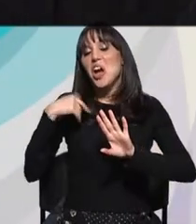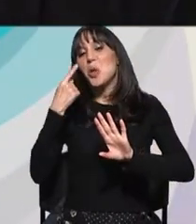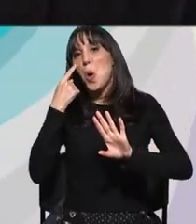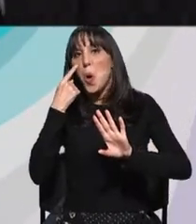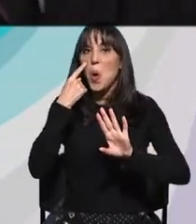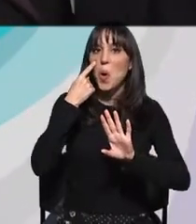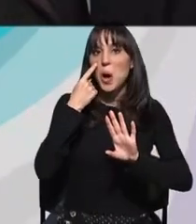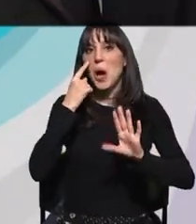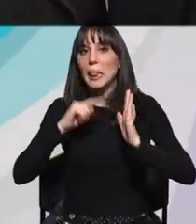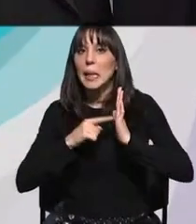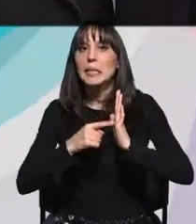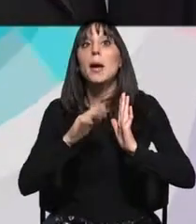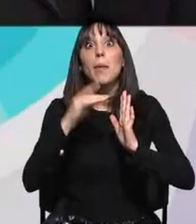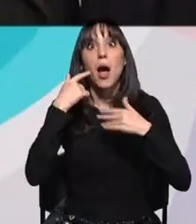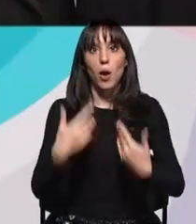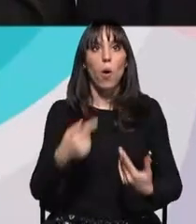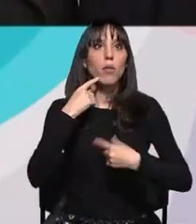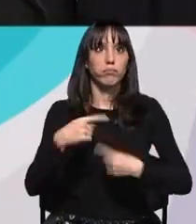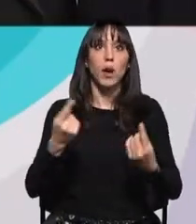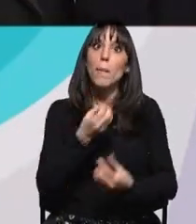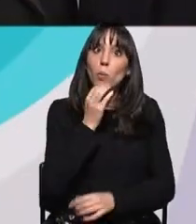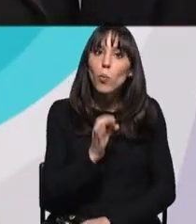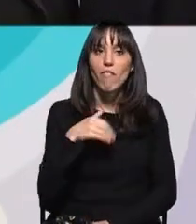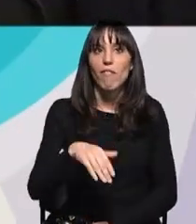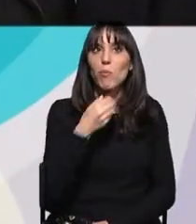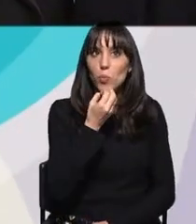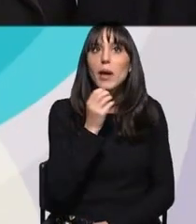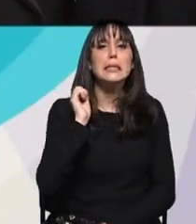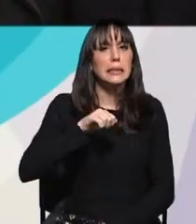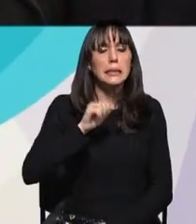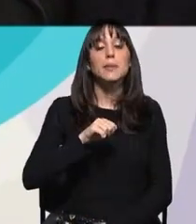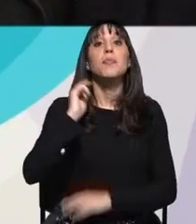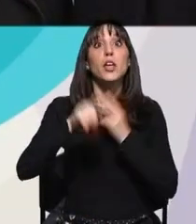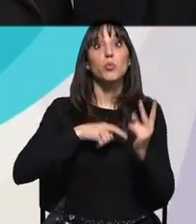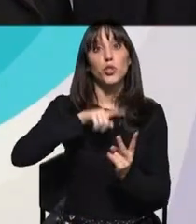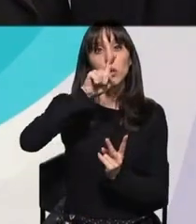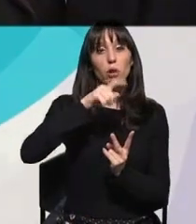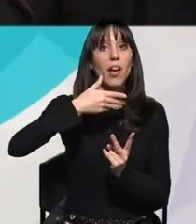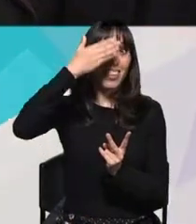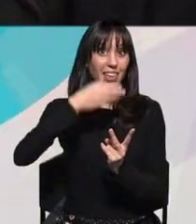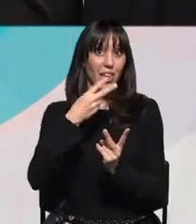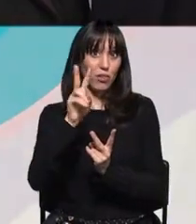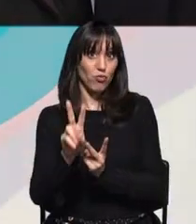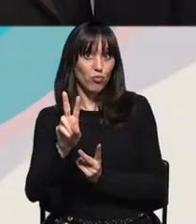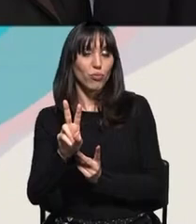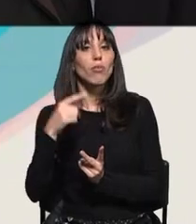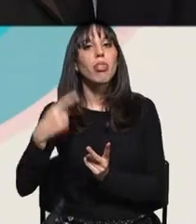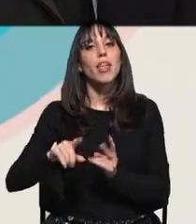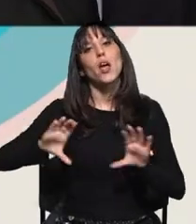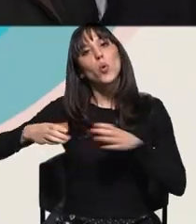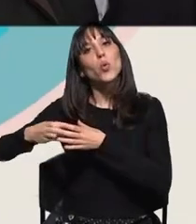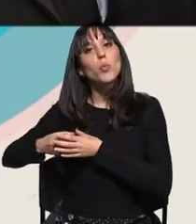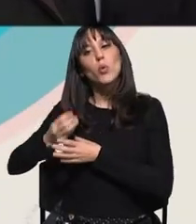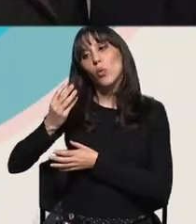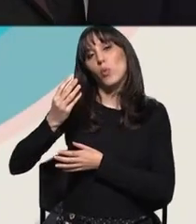diferentes, mas pronto, vai ser muito bom e vai correr muito bem. Exatamente. E no segundo dia temos 4 tunas convidadas de diversos